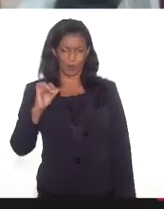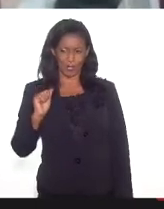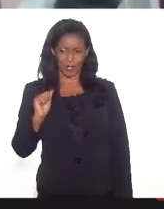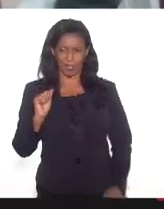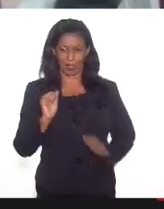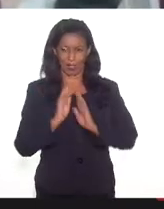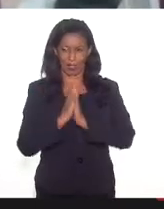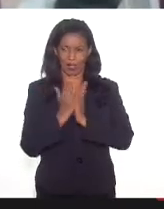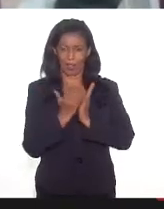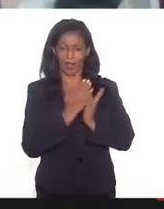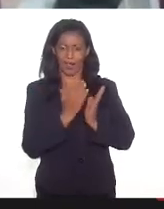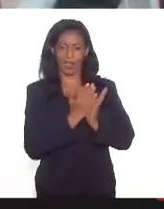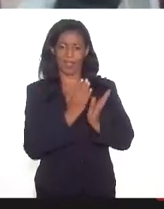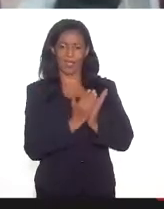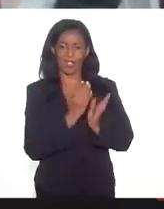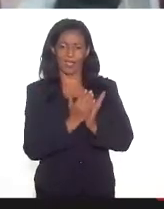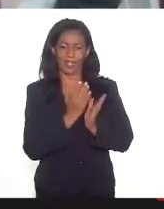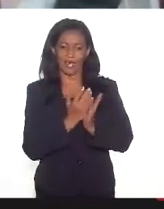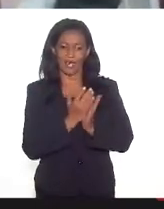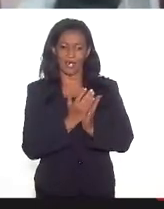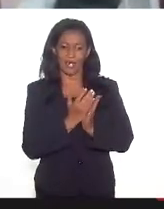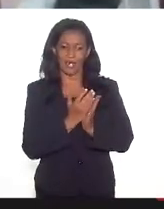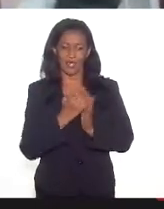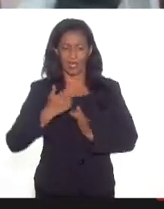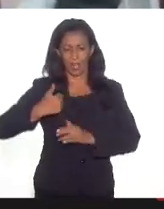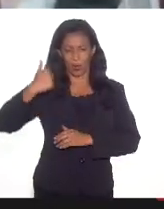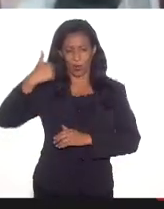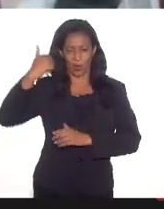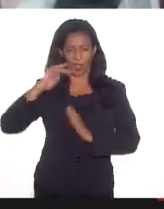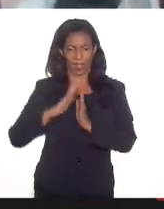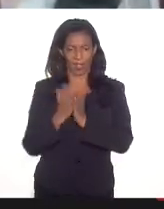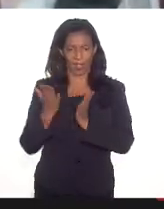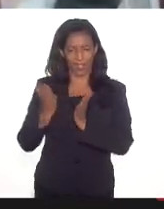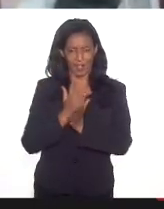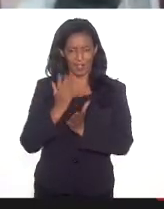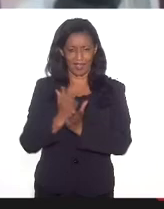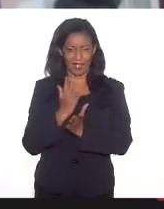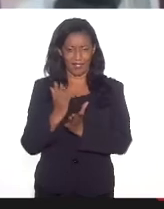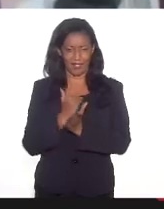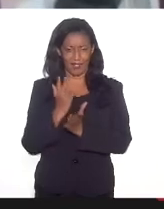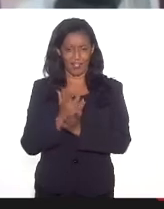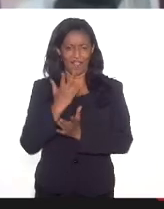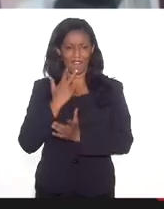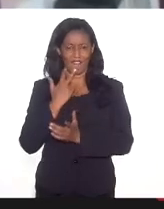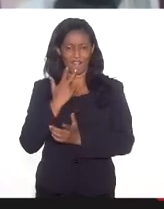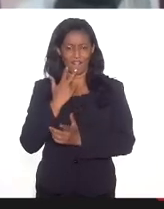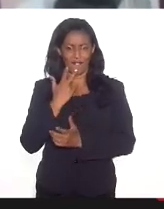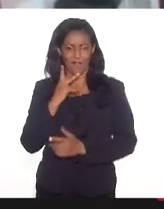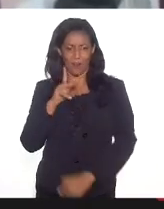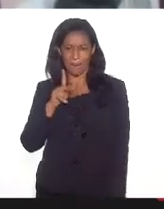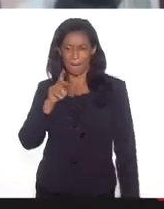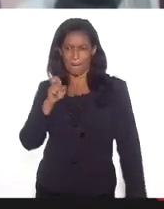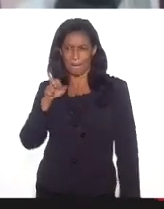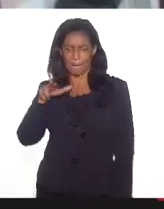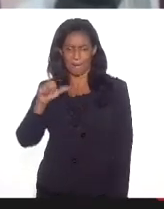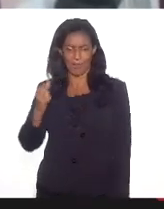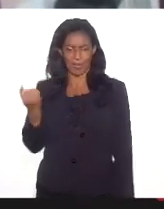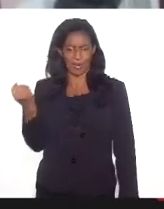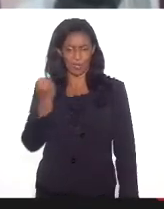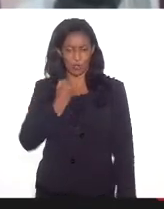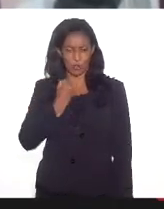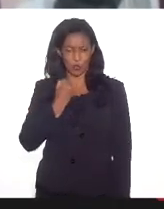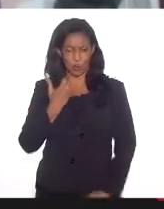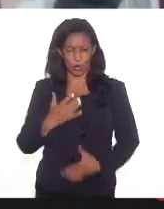porque no livro primeiro que era a utopia é um diálogo sobre a pena de morte que alguns querem